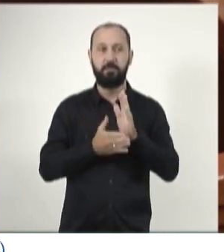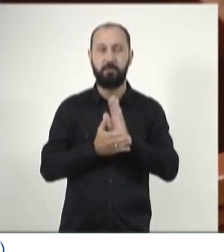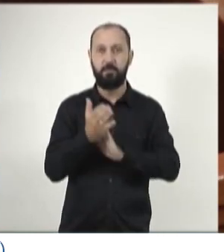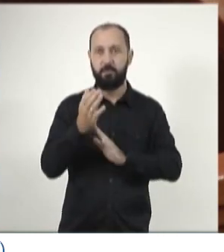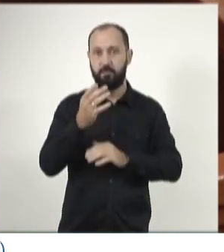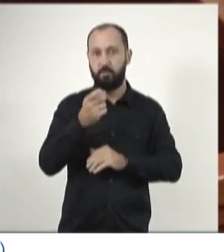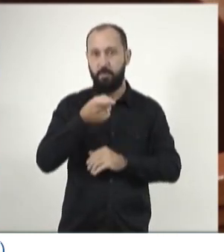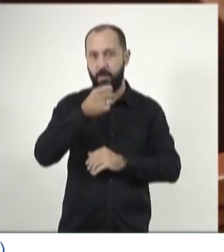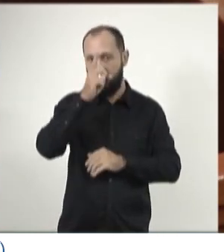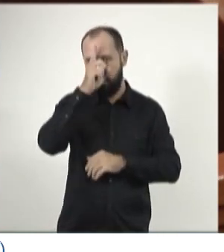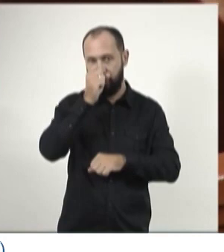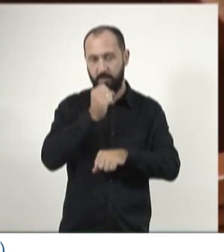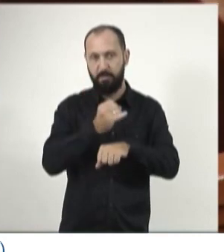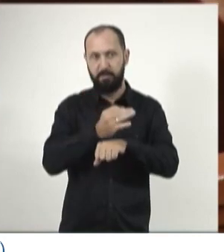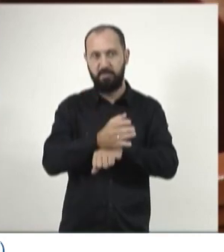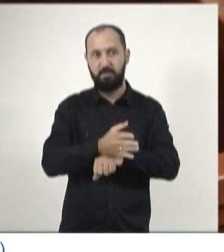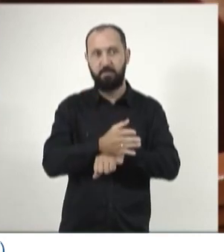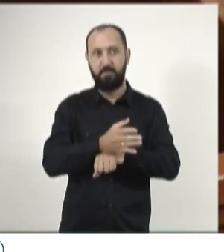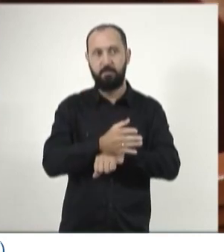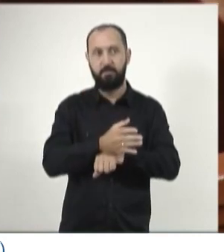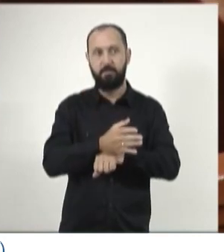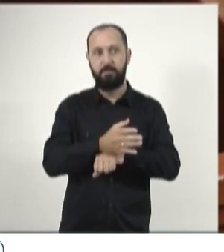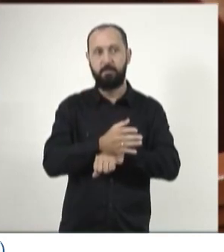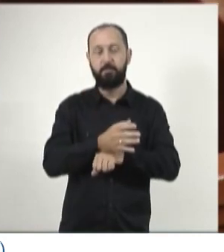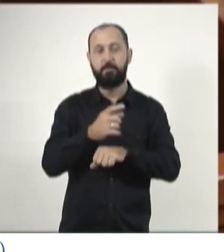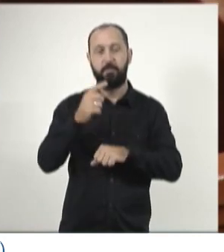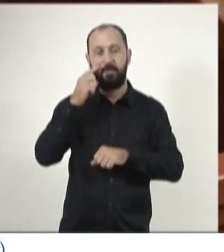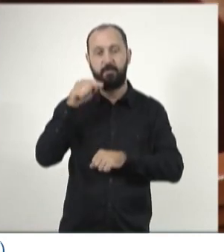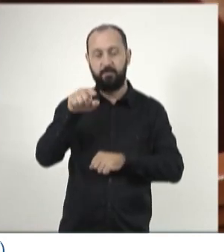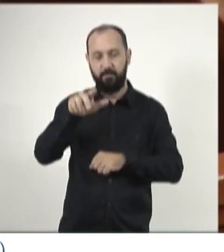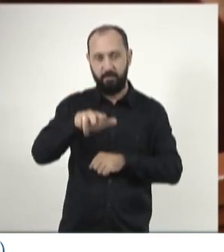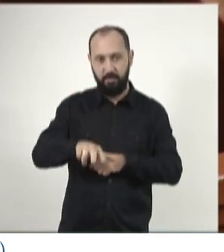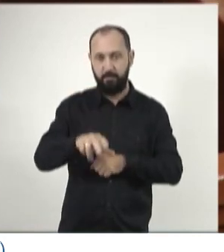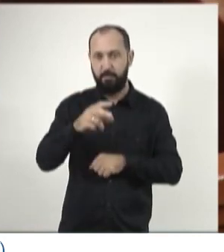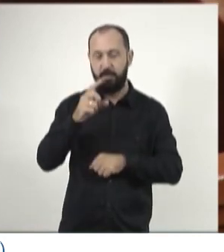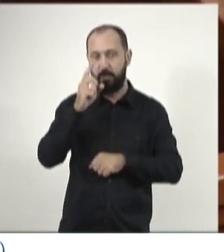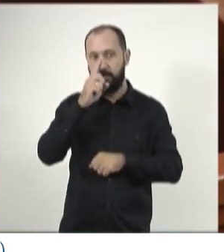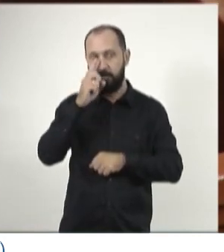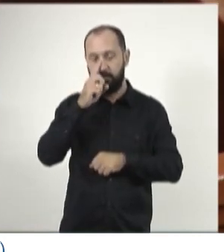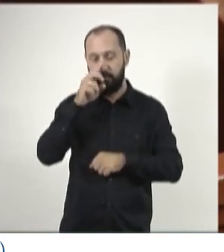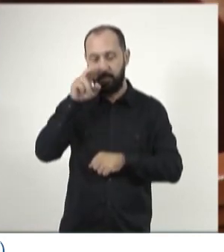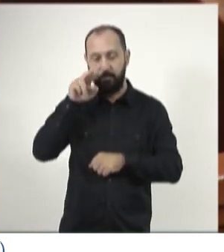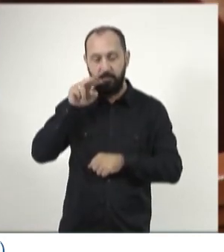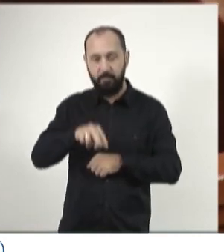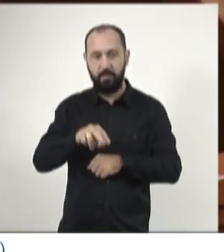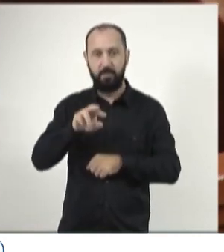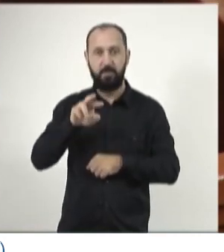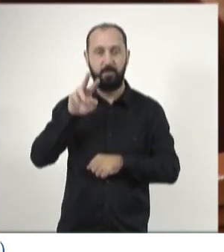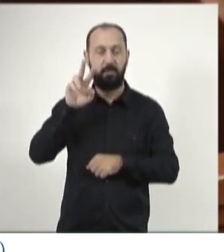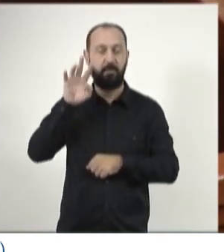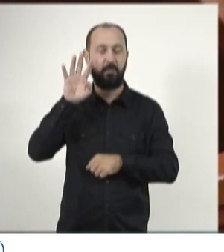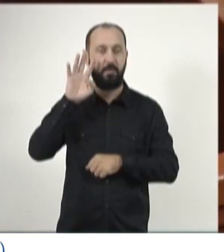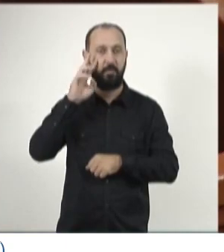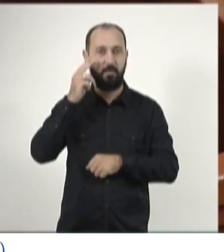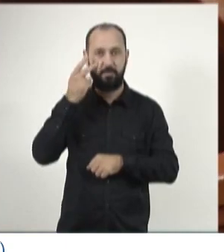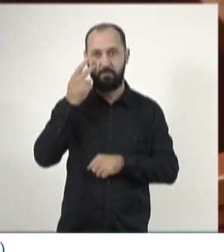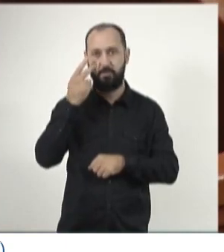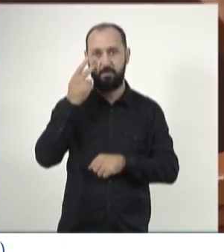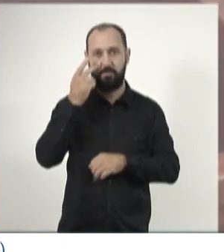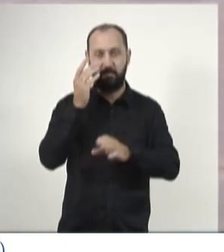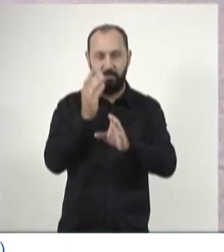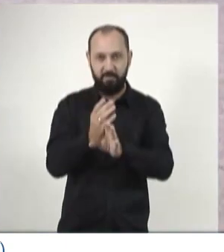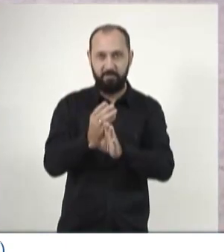manhã para fazer o reconhecimento da minha mãe na Santa Casa. Minha